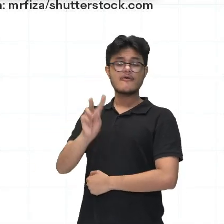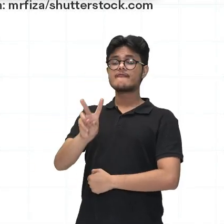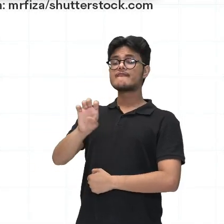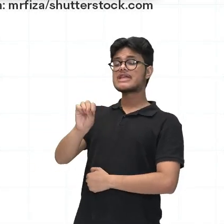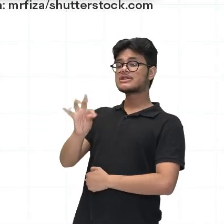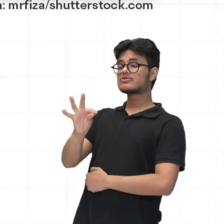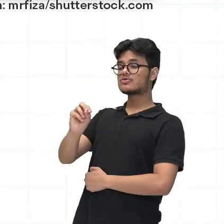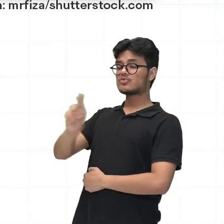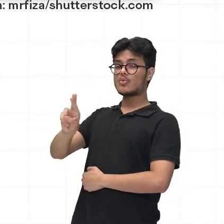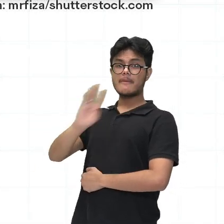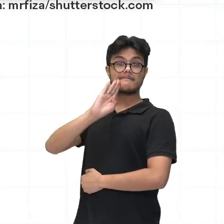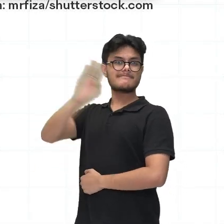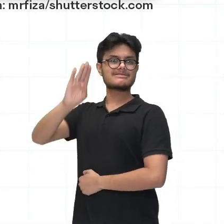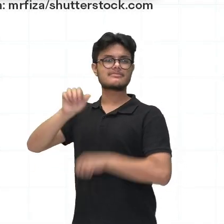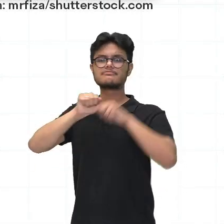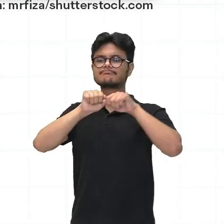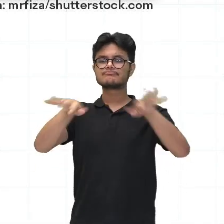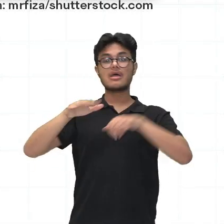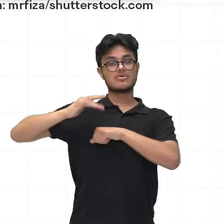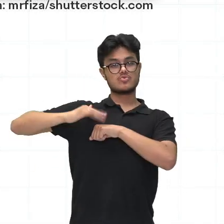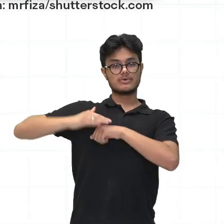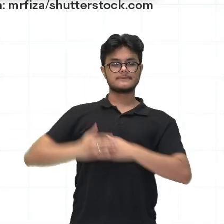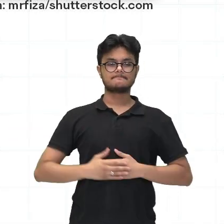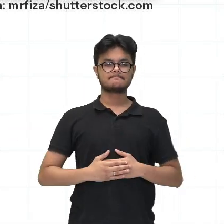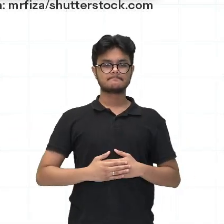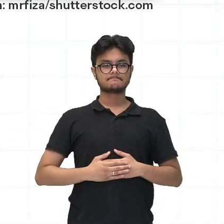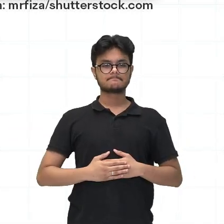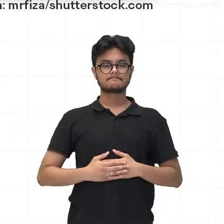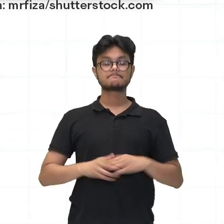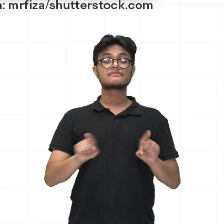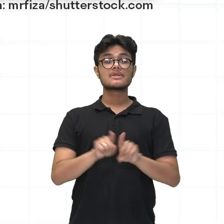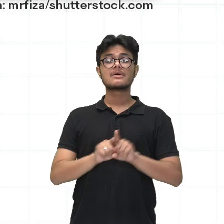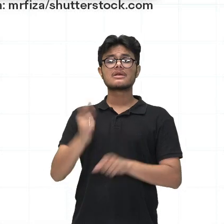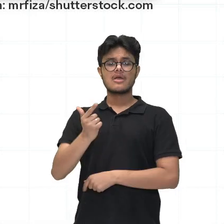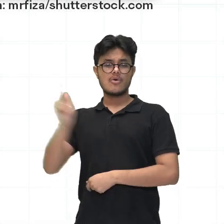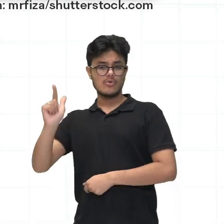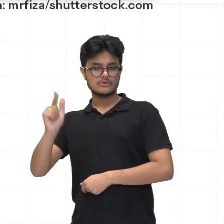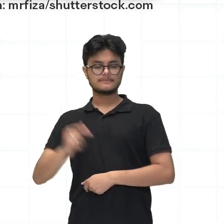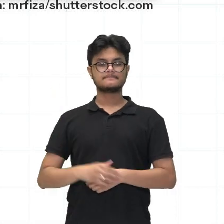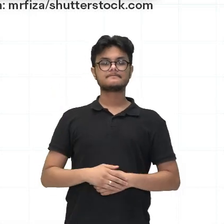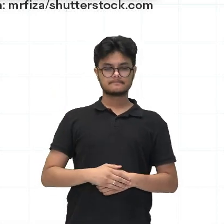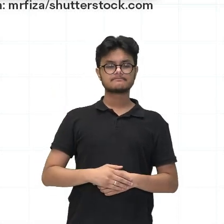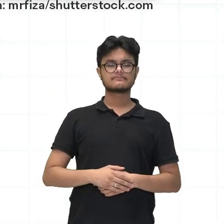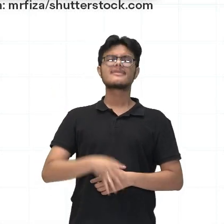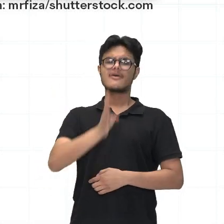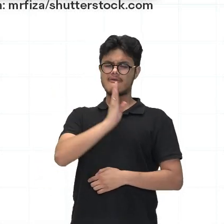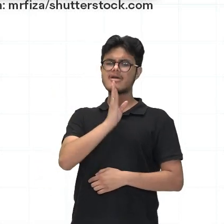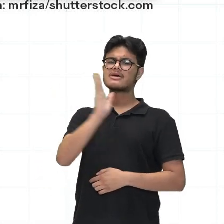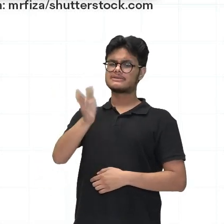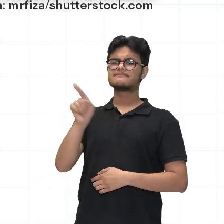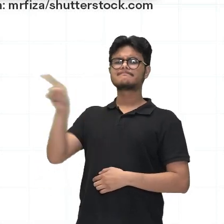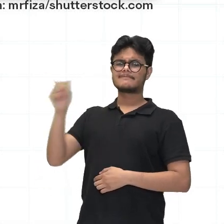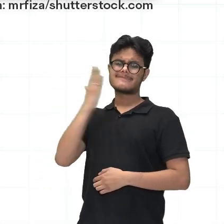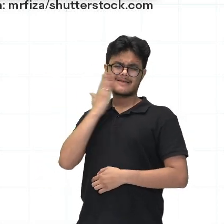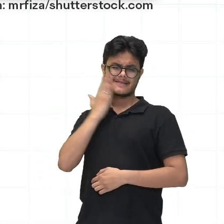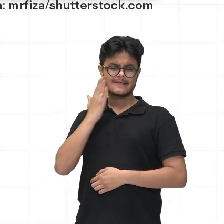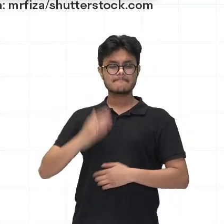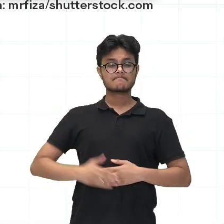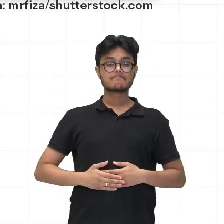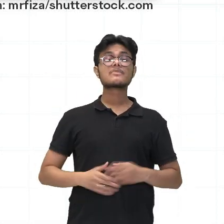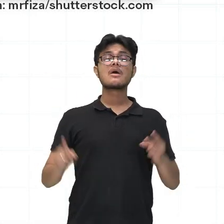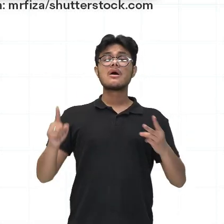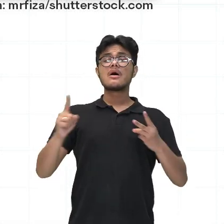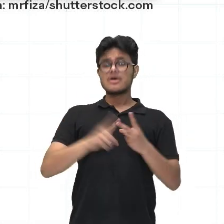o vetor, né? Então, nós temos outras arboviroses que são bem conhecidas, né? Como